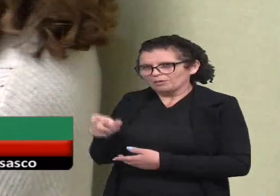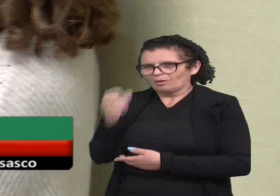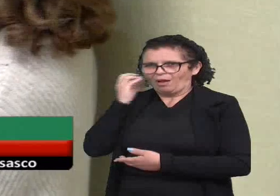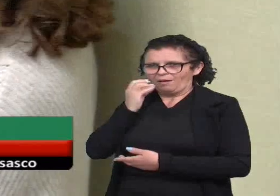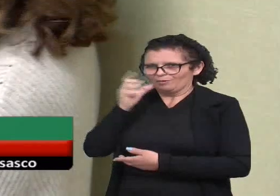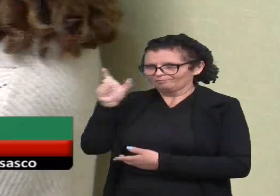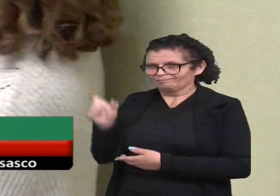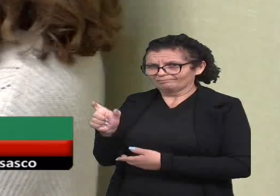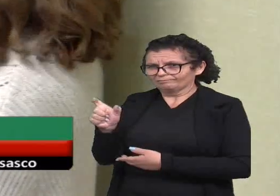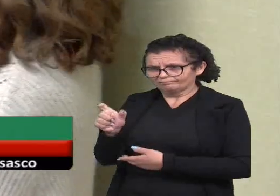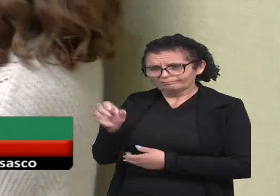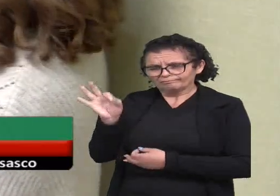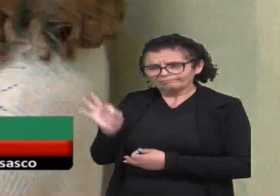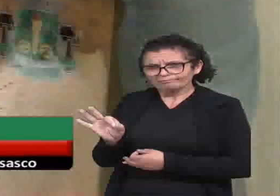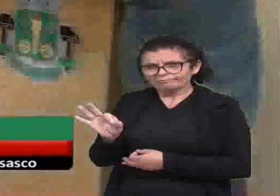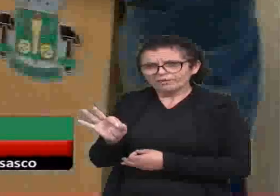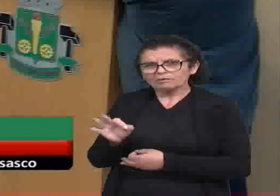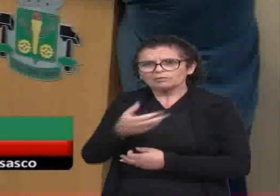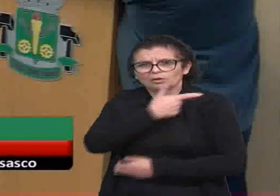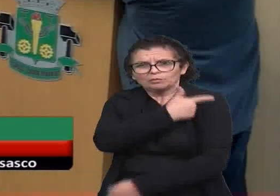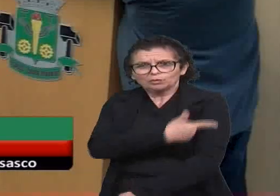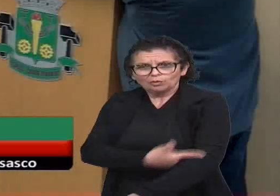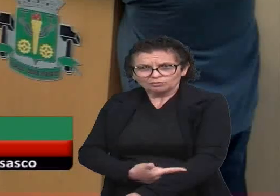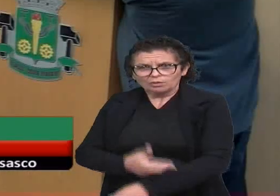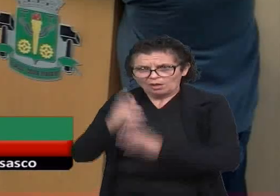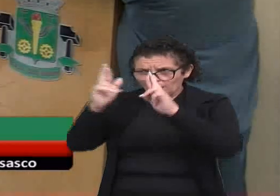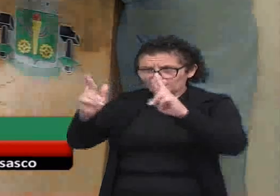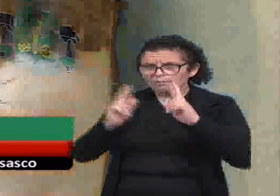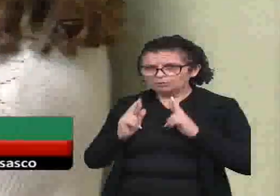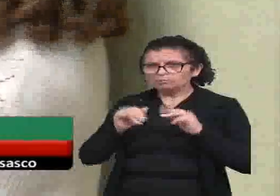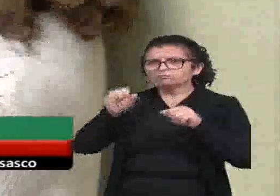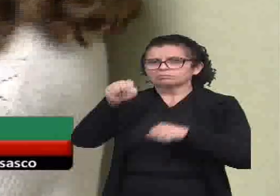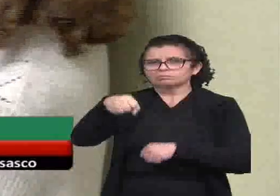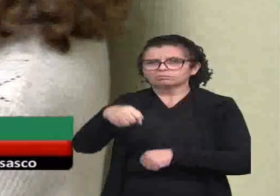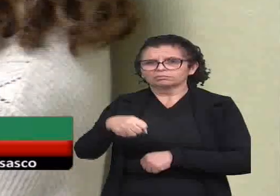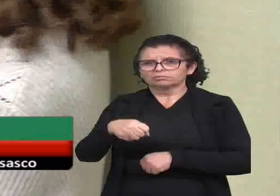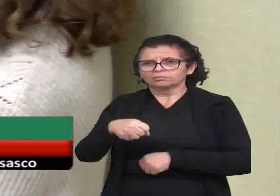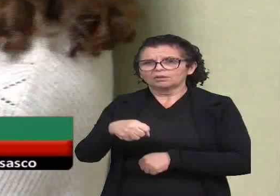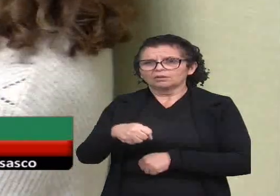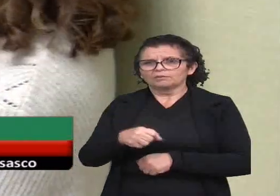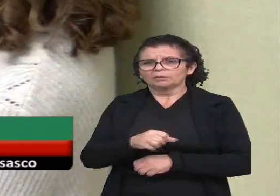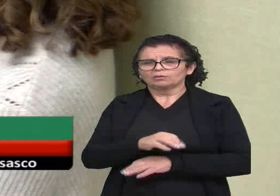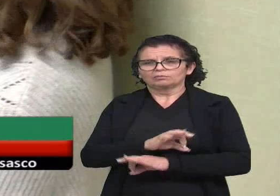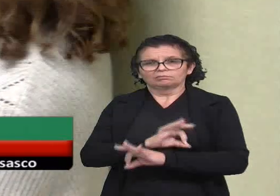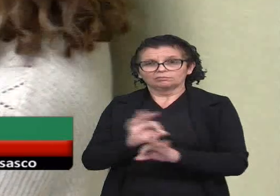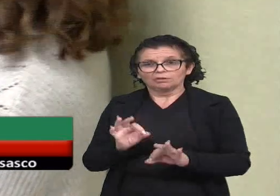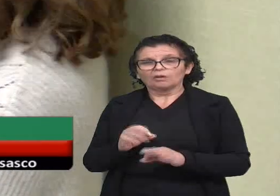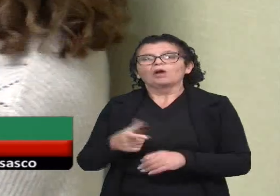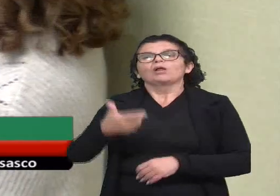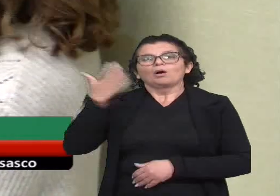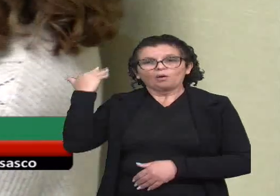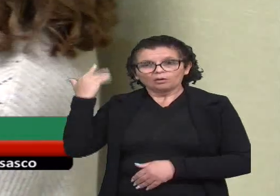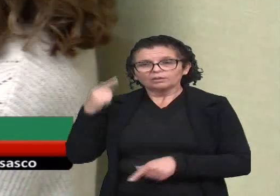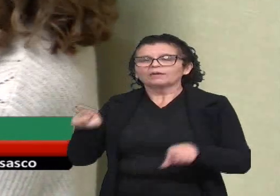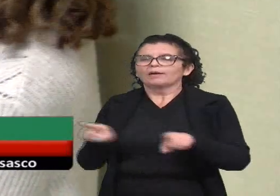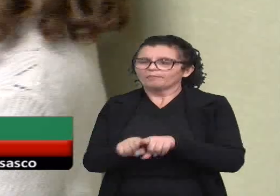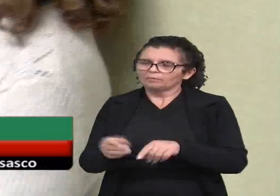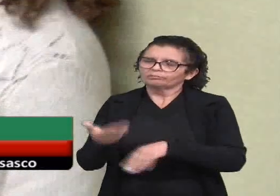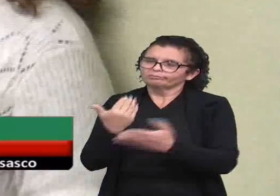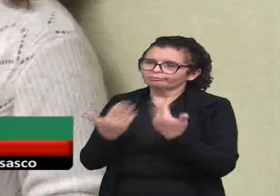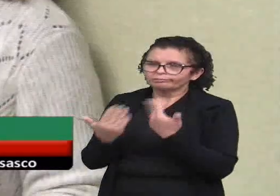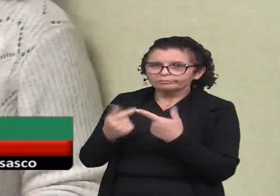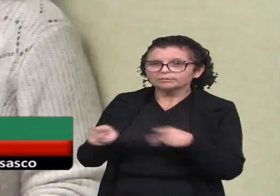postura. Você foi extremamente educado e respeitoso. Extremamente educado e respeitoso. Da outra vez, também nós conversamos sobre